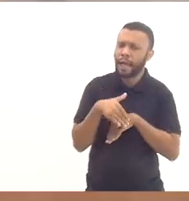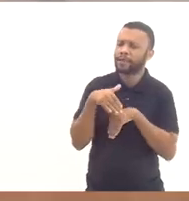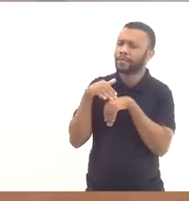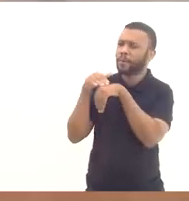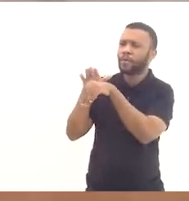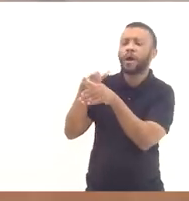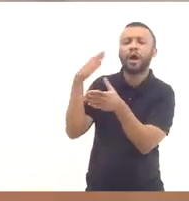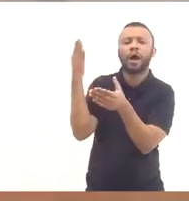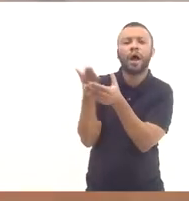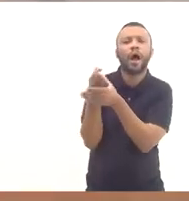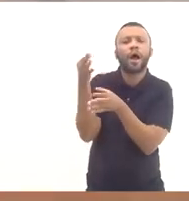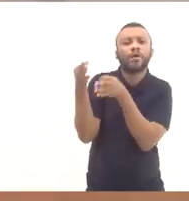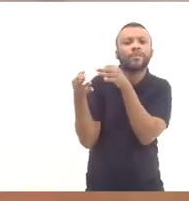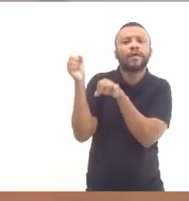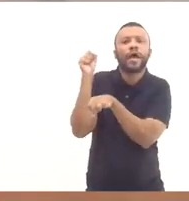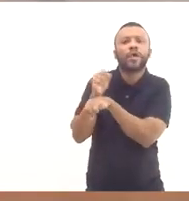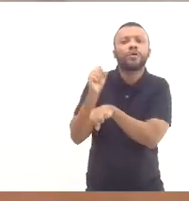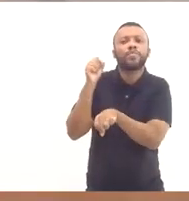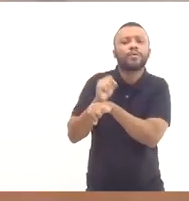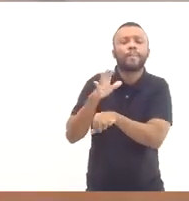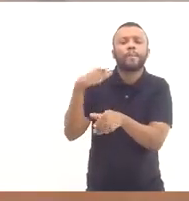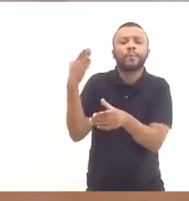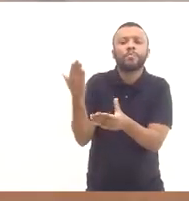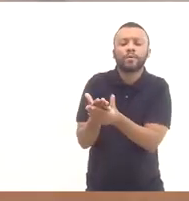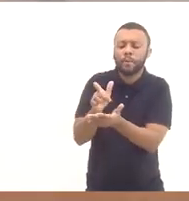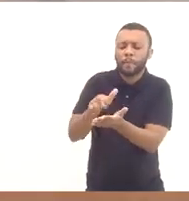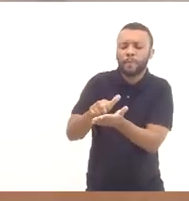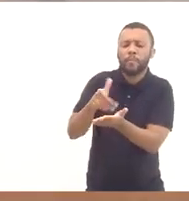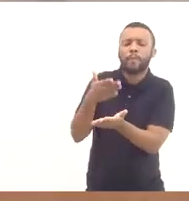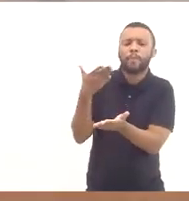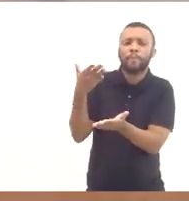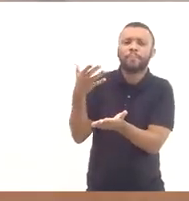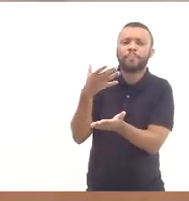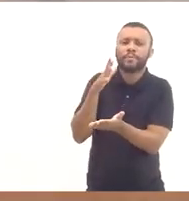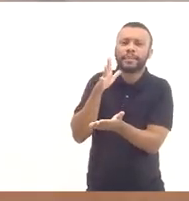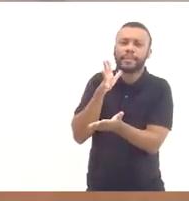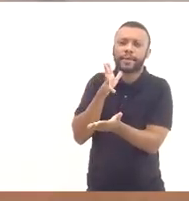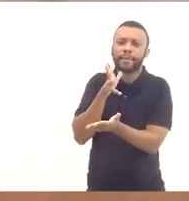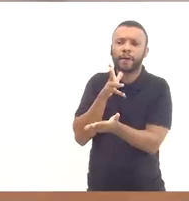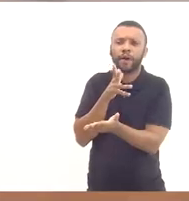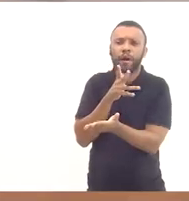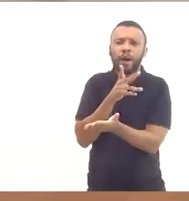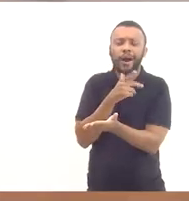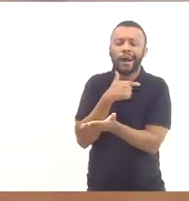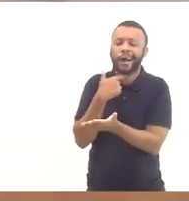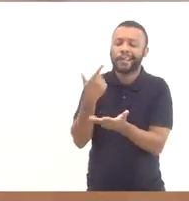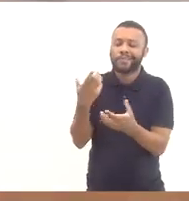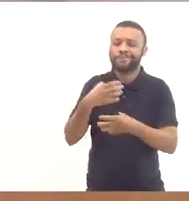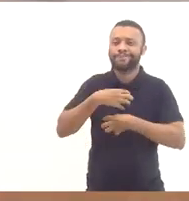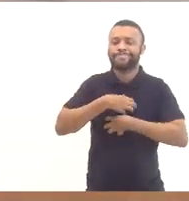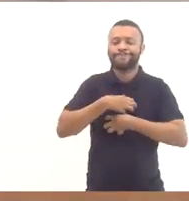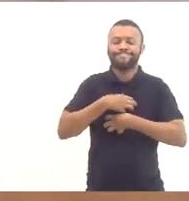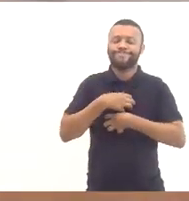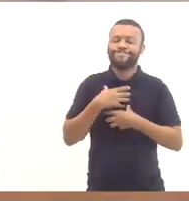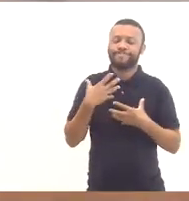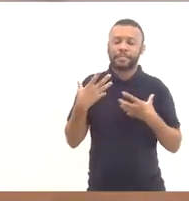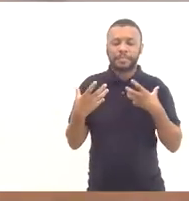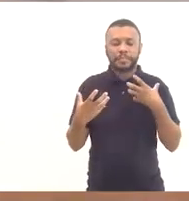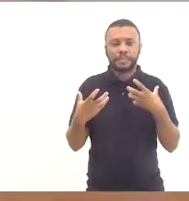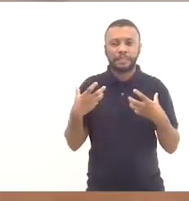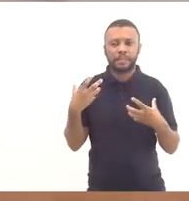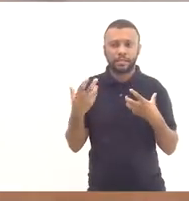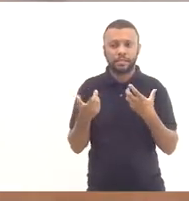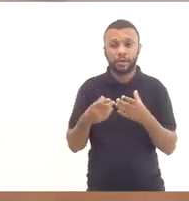e você aguarda por um processo demorado e você fica se sentindo ridícula eu